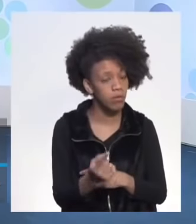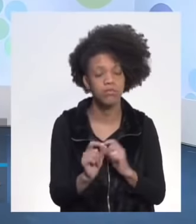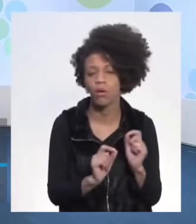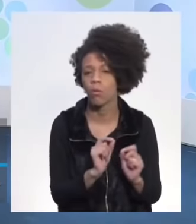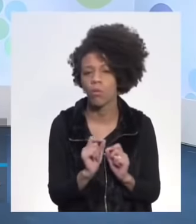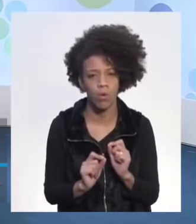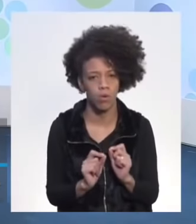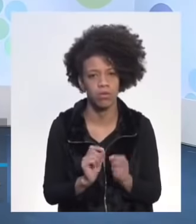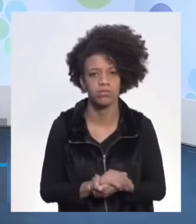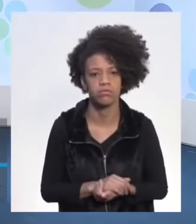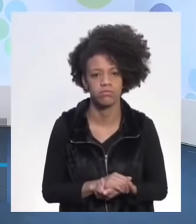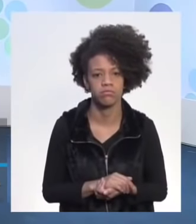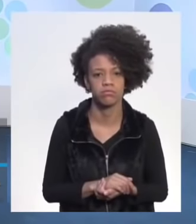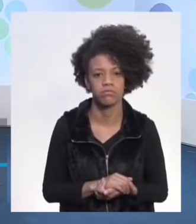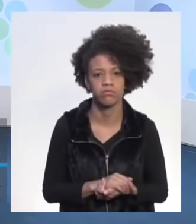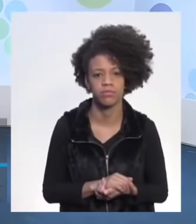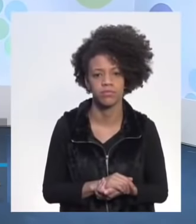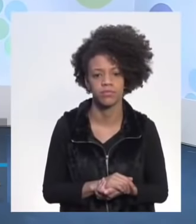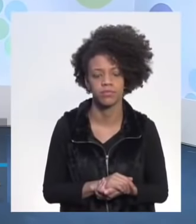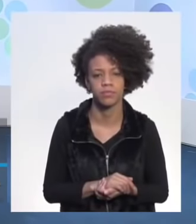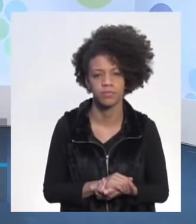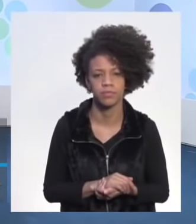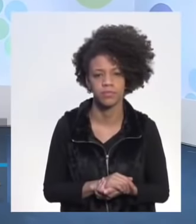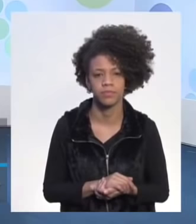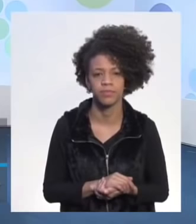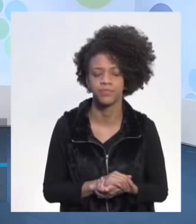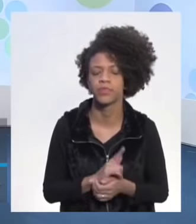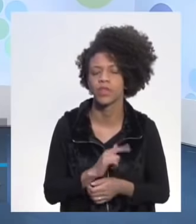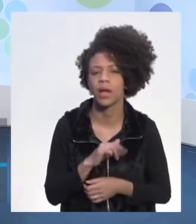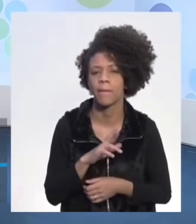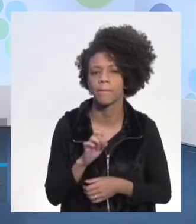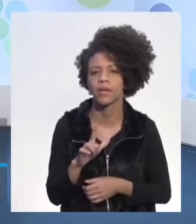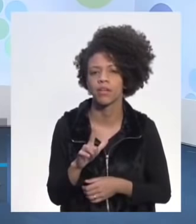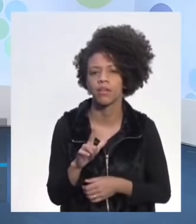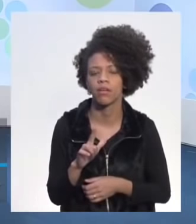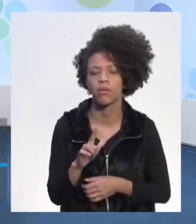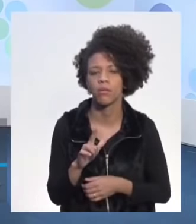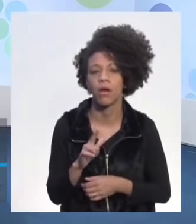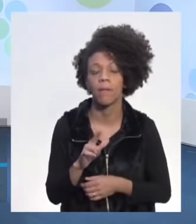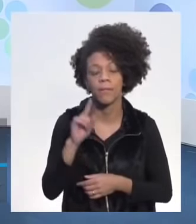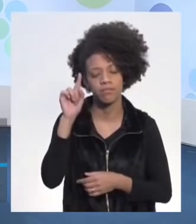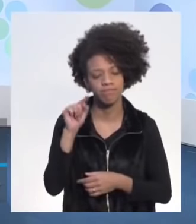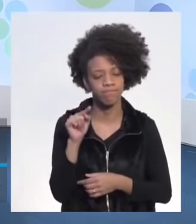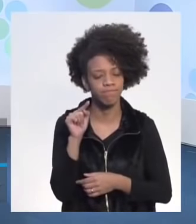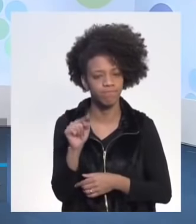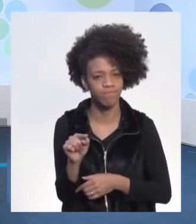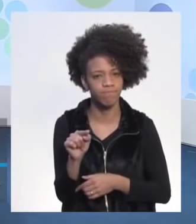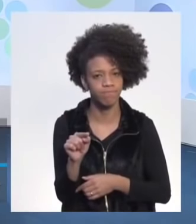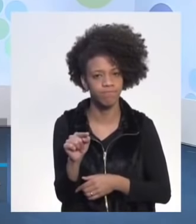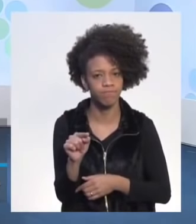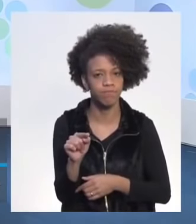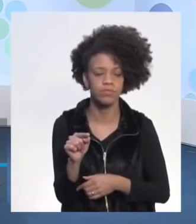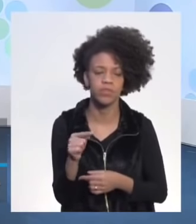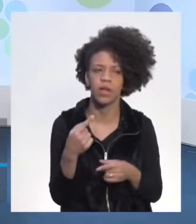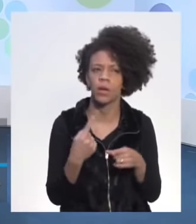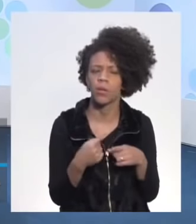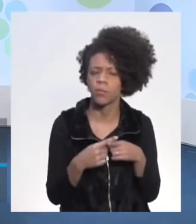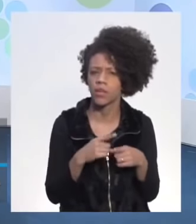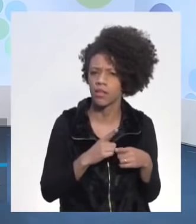na 3. Tá? Tá. O Gabriel disse, para dar exclamação. O Matheus, porque